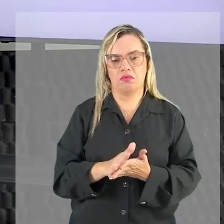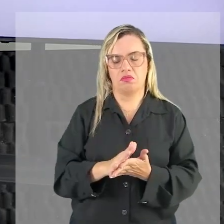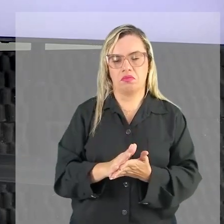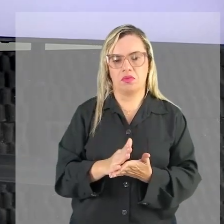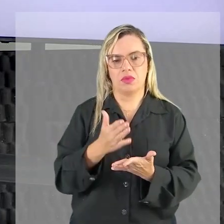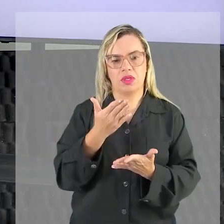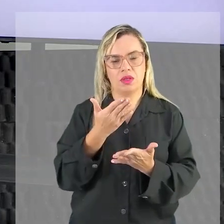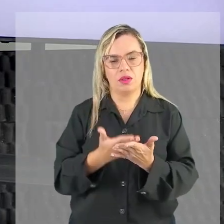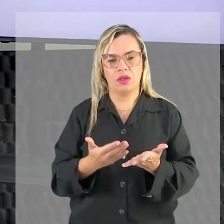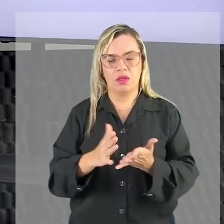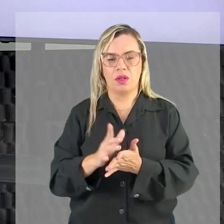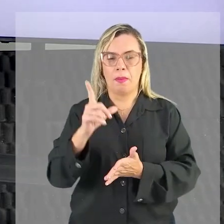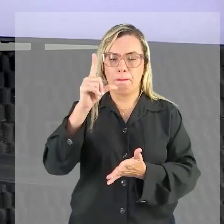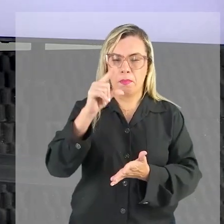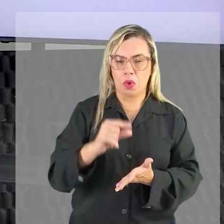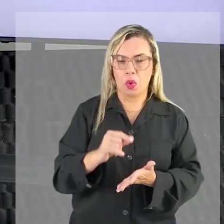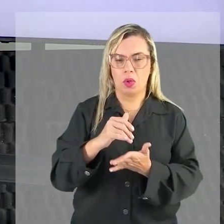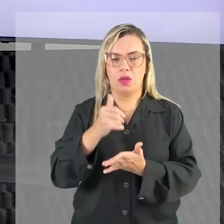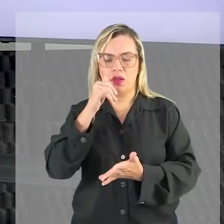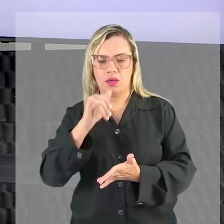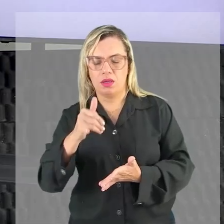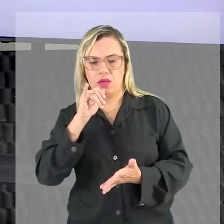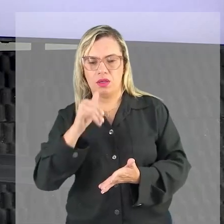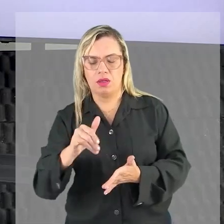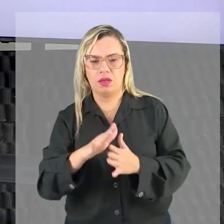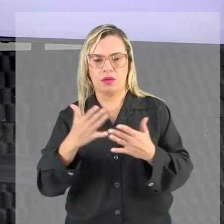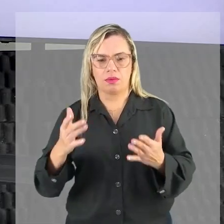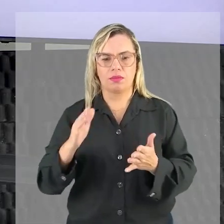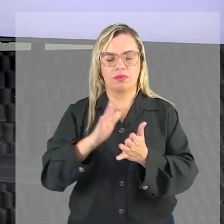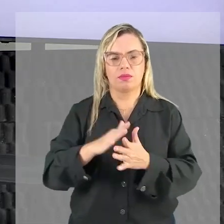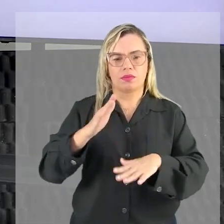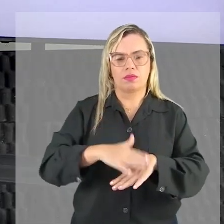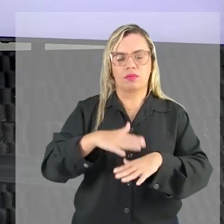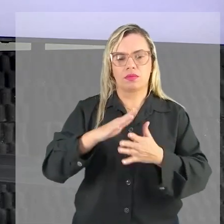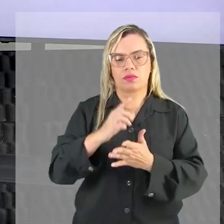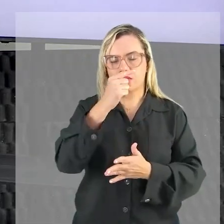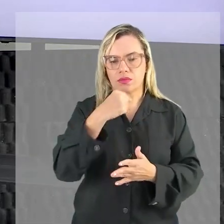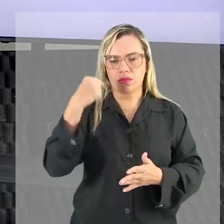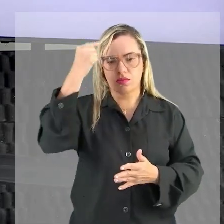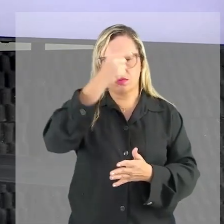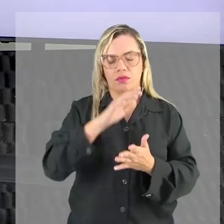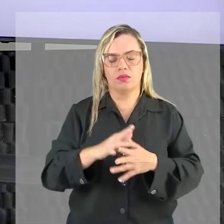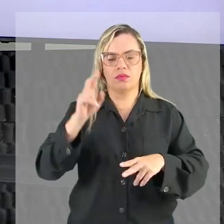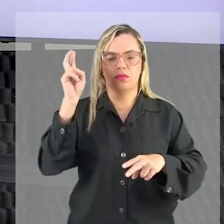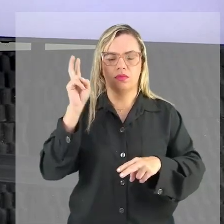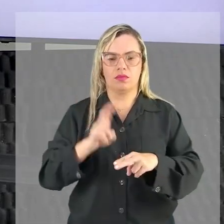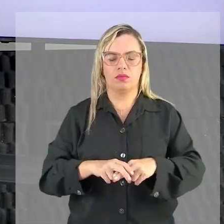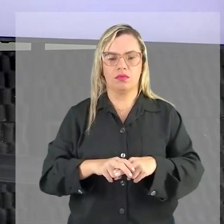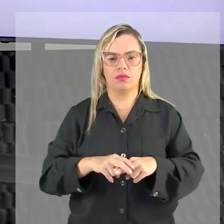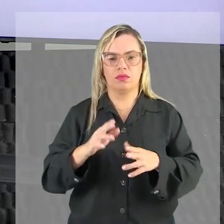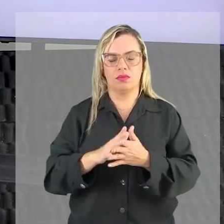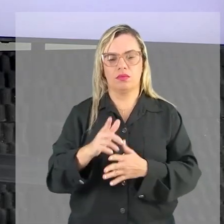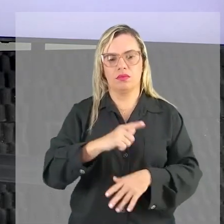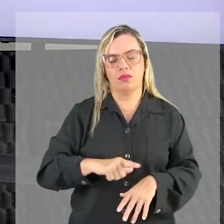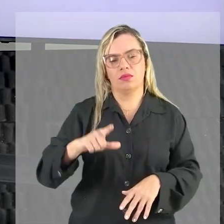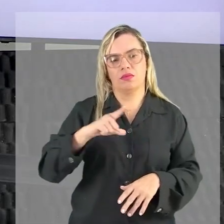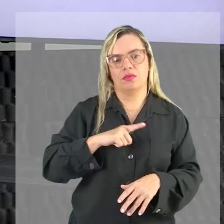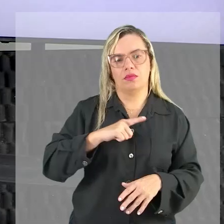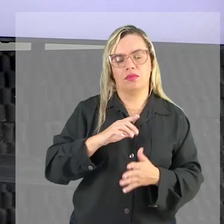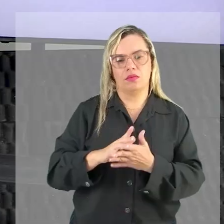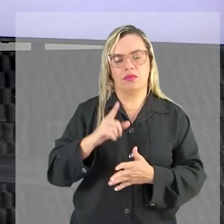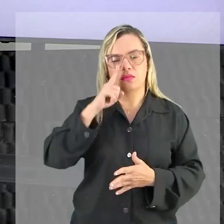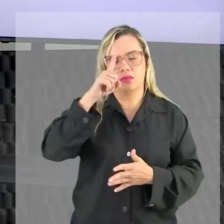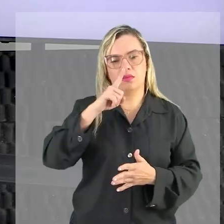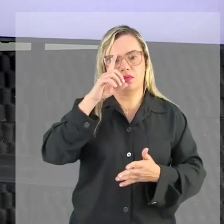Então estudos vêm mostrando que o indivíduo que passa mais de 1 hora sentado, ele tem um maior risco de